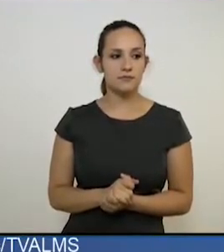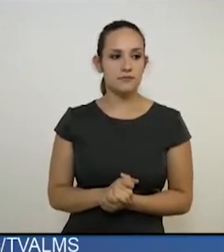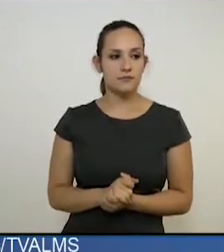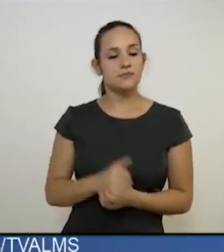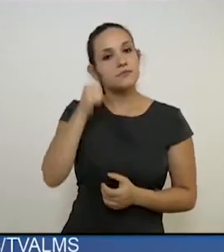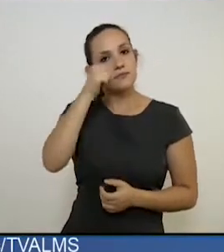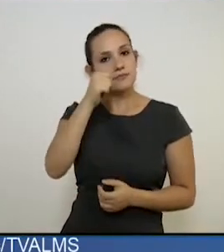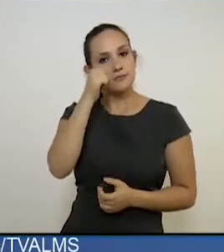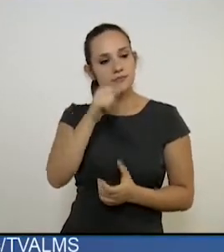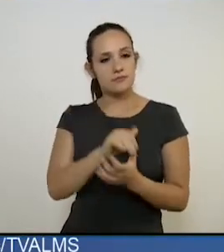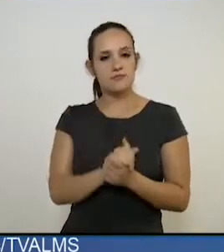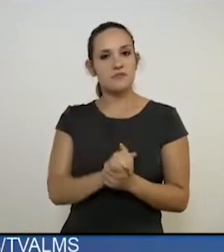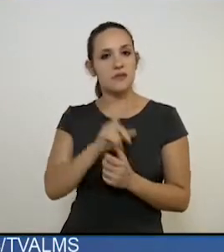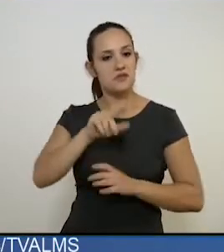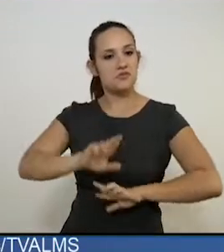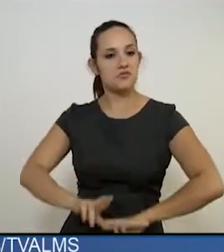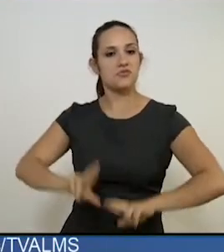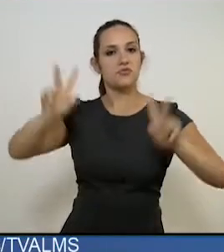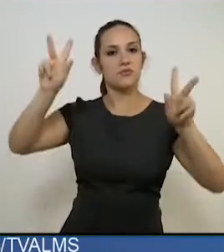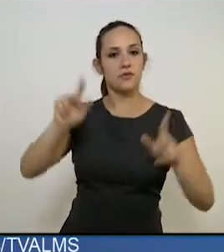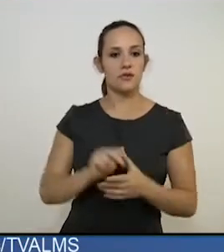mulheres que fazem a diferença.